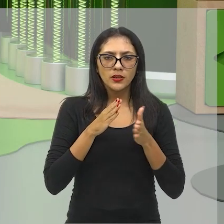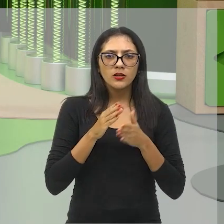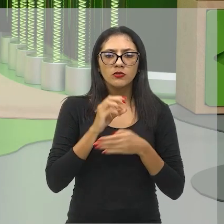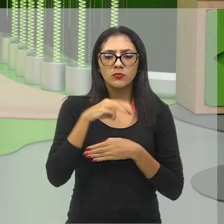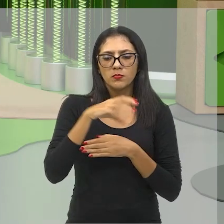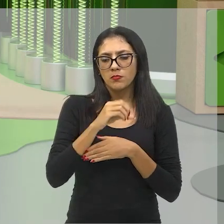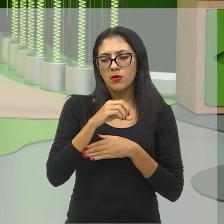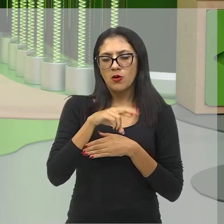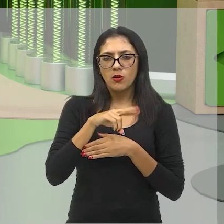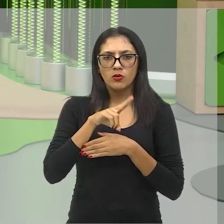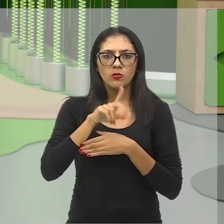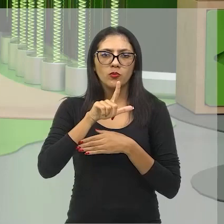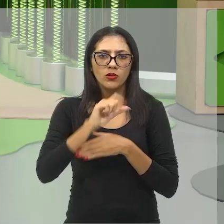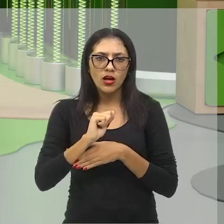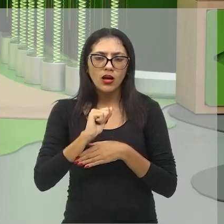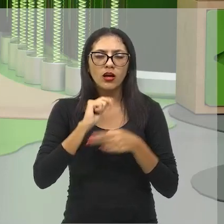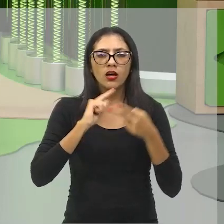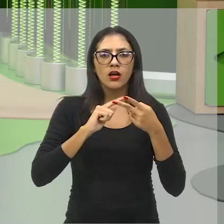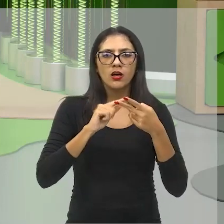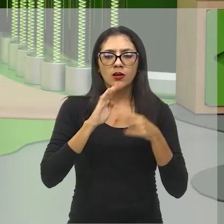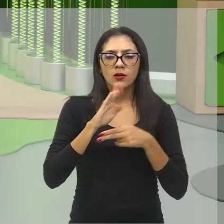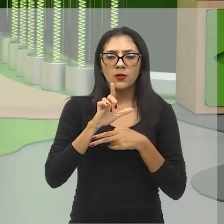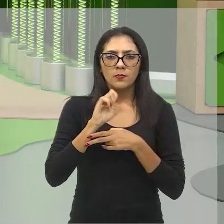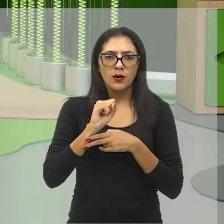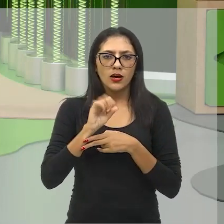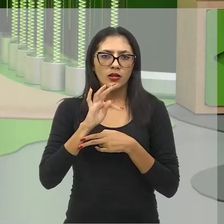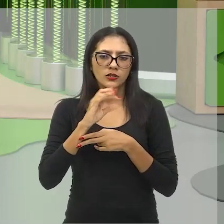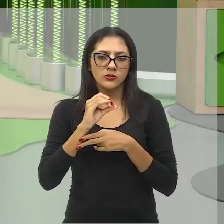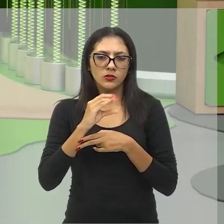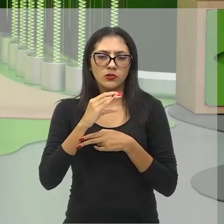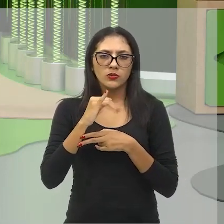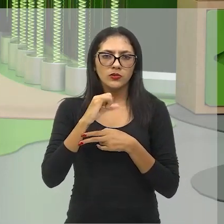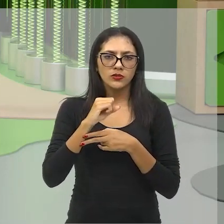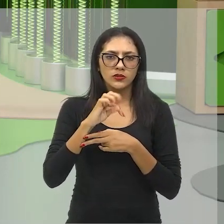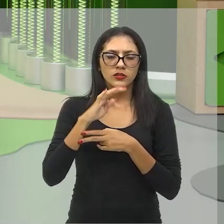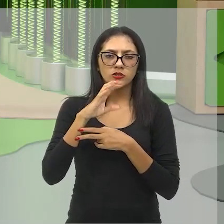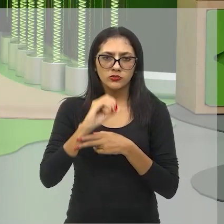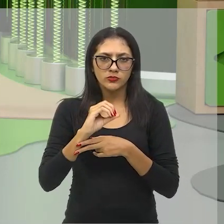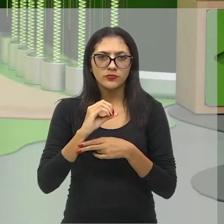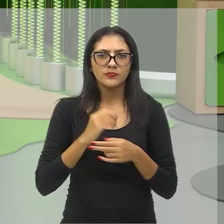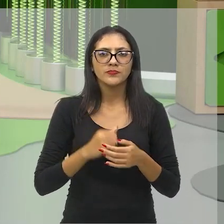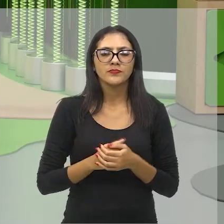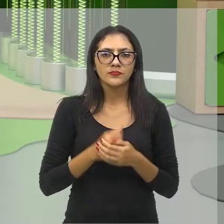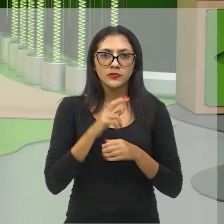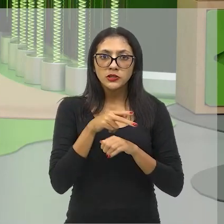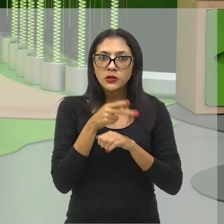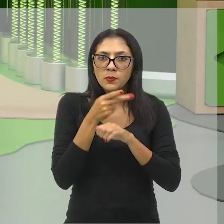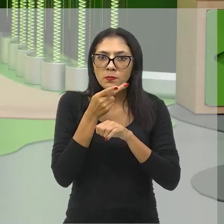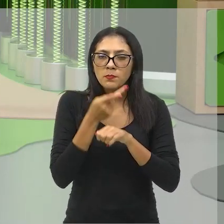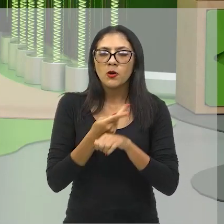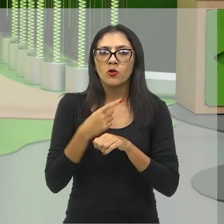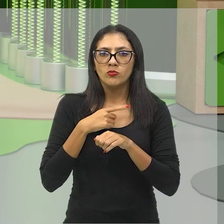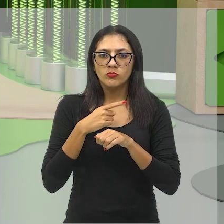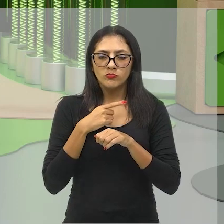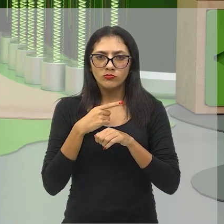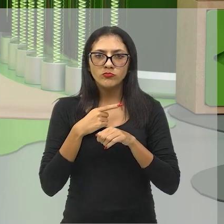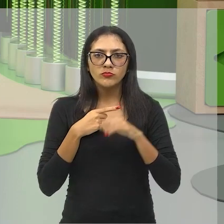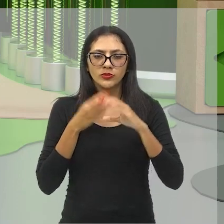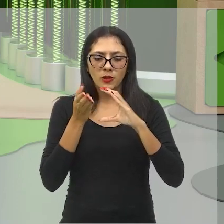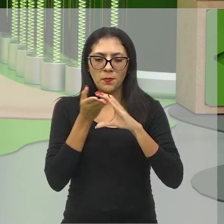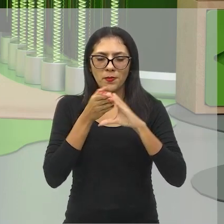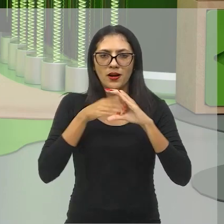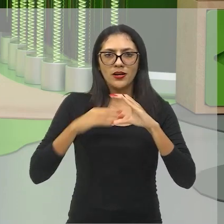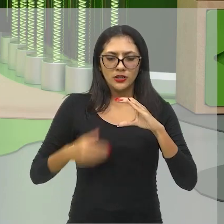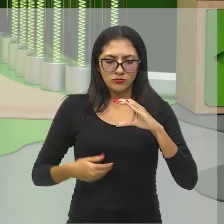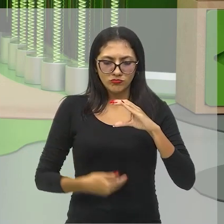do blastocisto, como a gente pode observar, né? E aí, ó, vai ser implantado lá na parede do endométrio, como a gente visualiza,